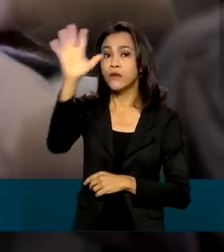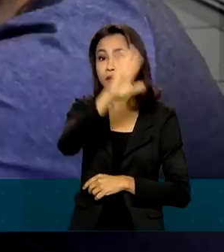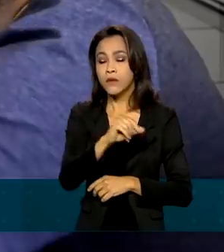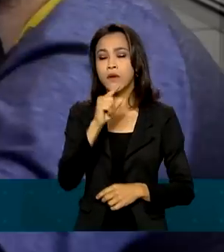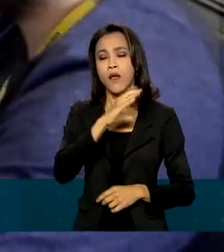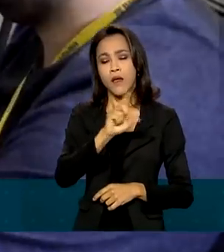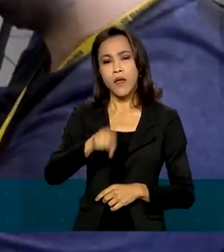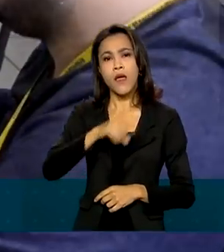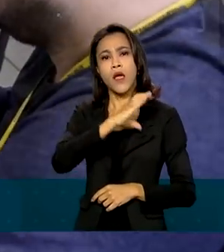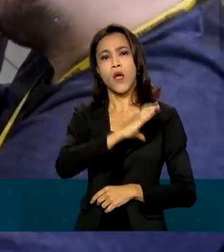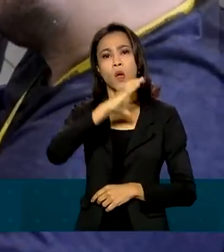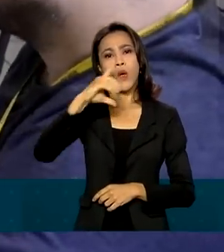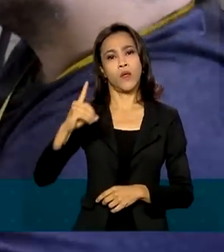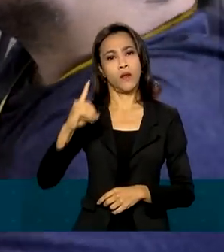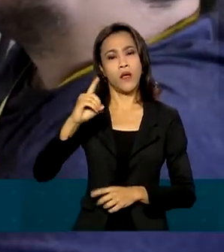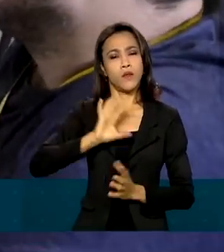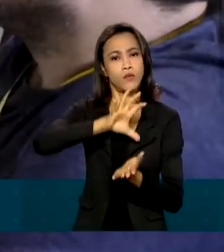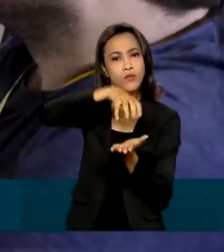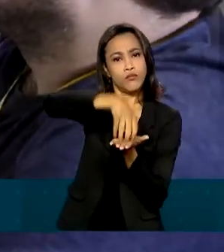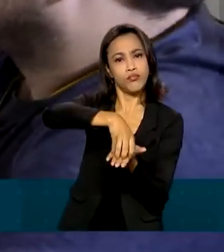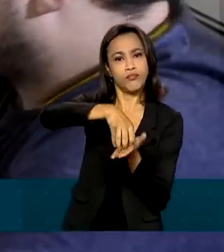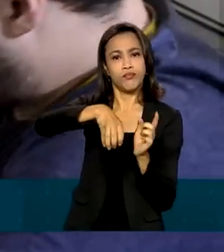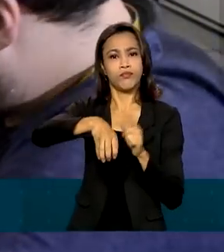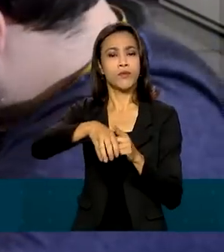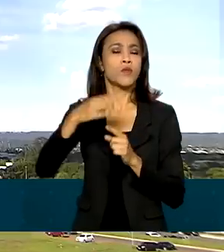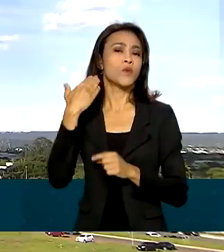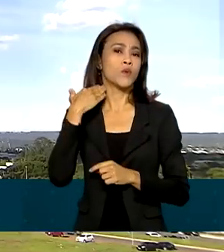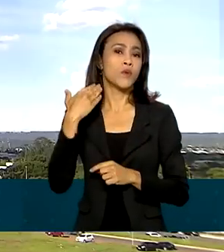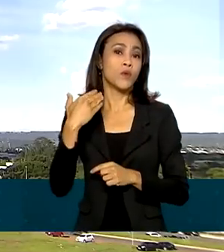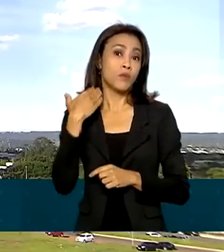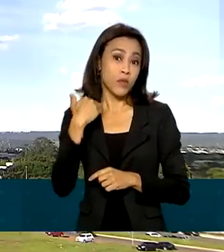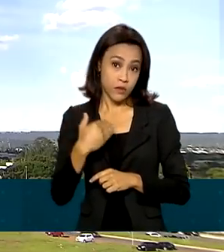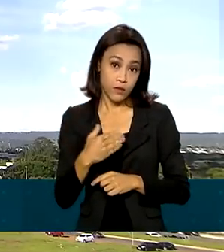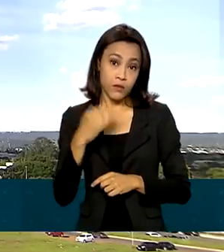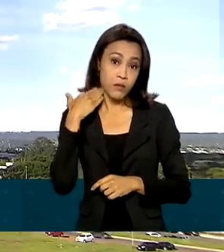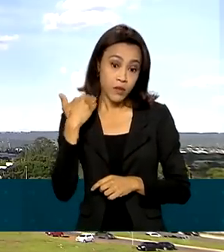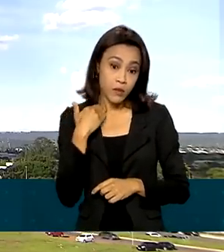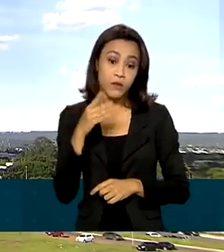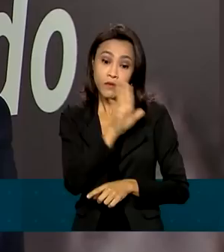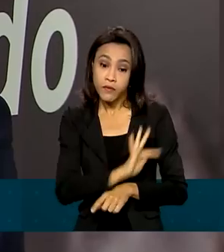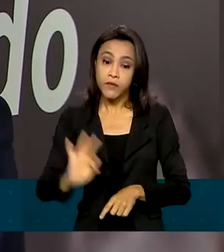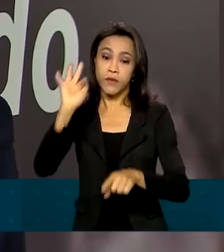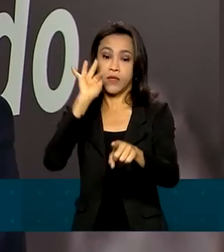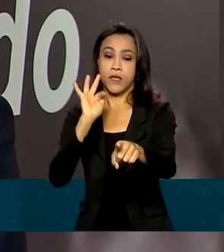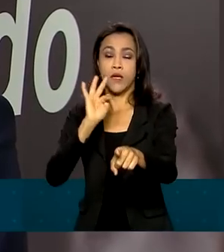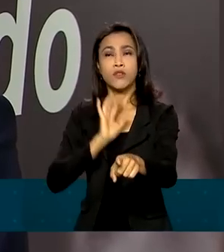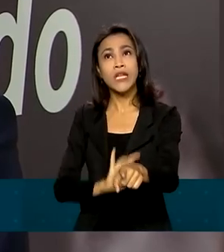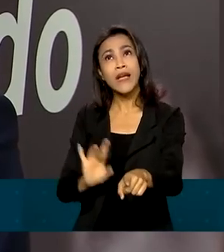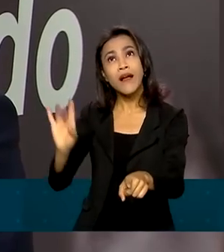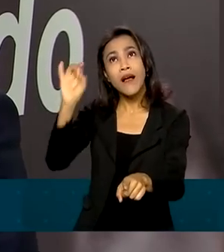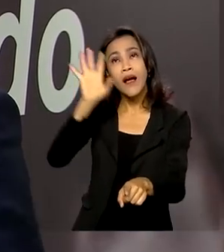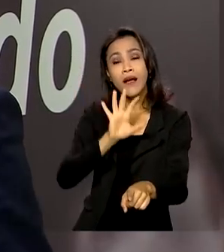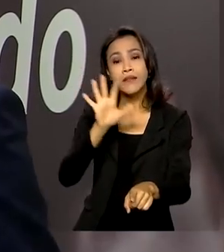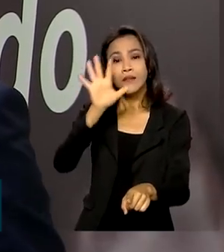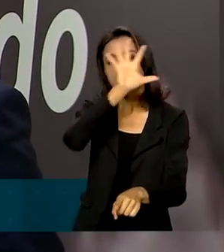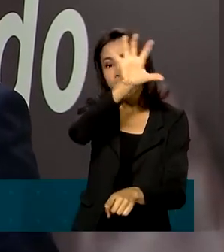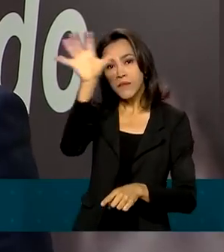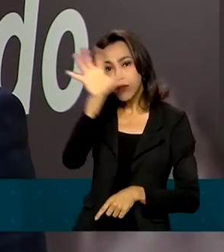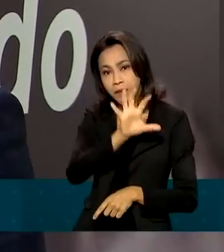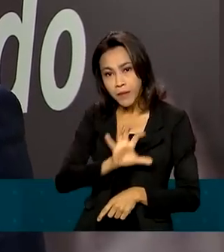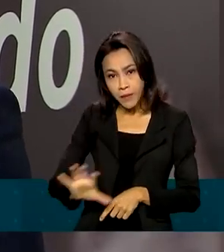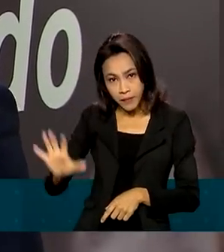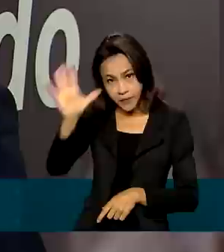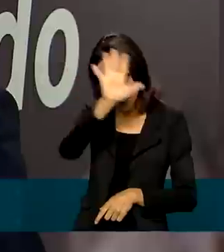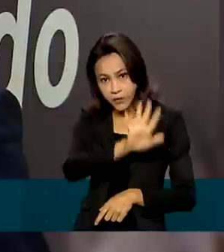por mês das instituições financeiras federais de caráter Regional confuso apoio todas